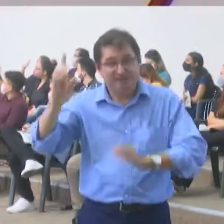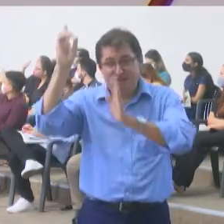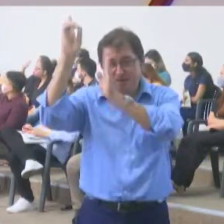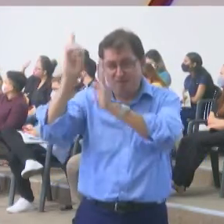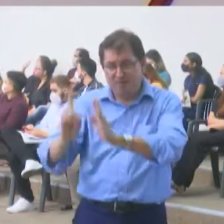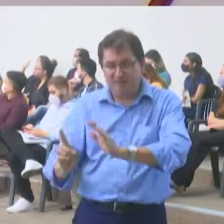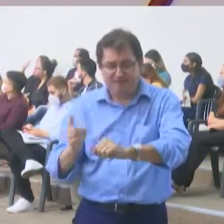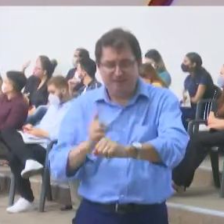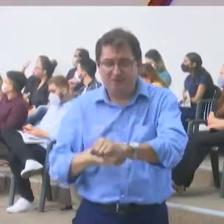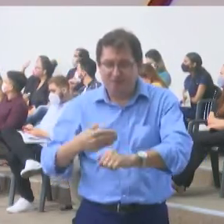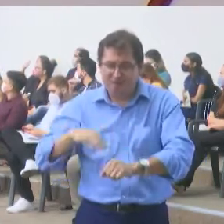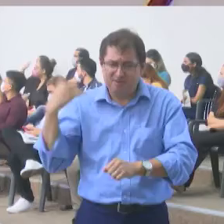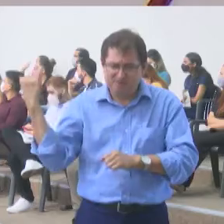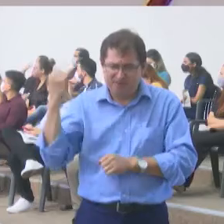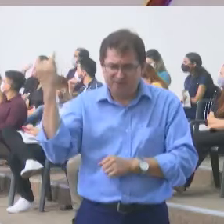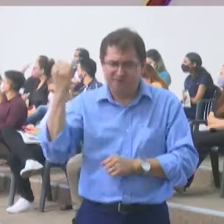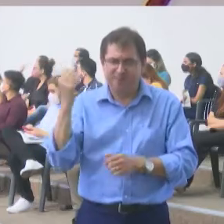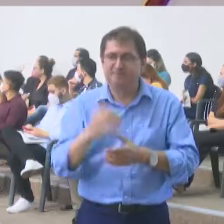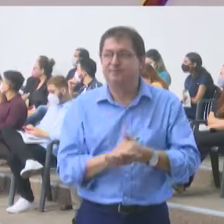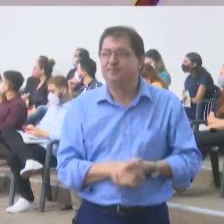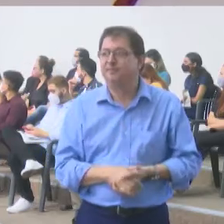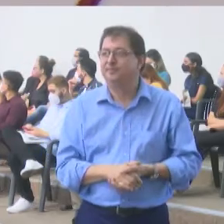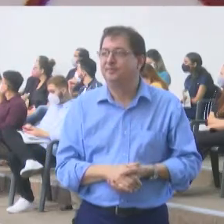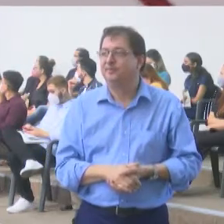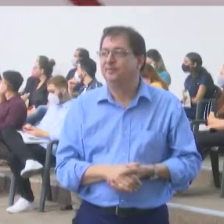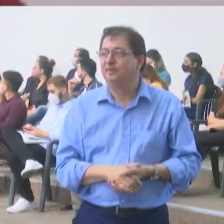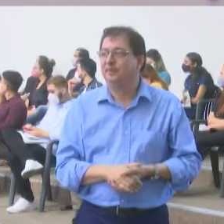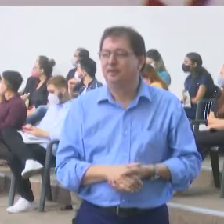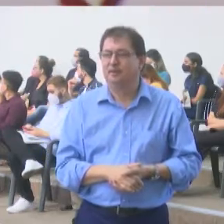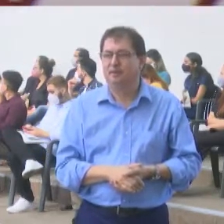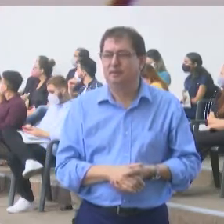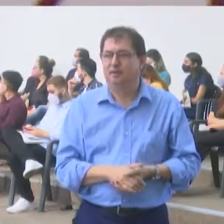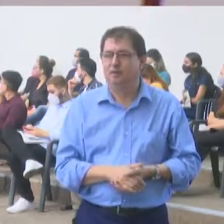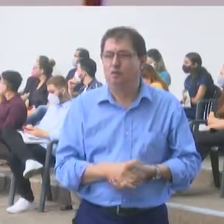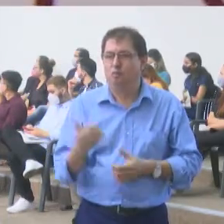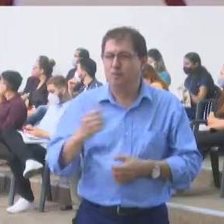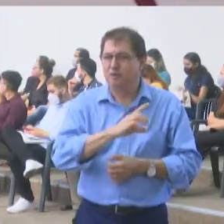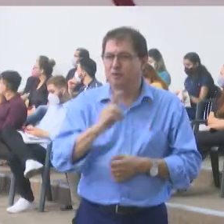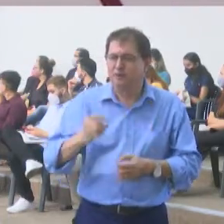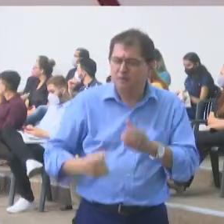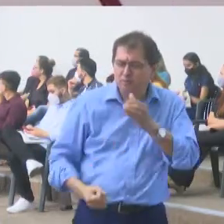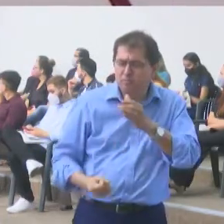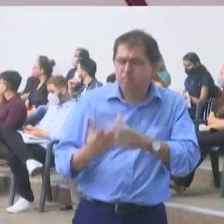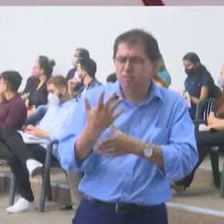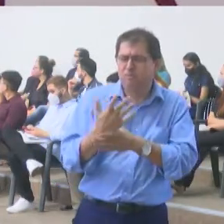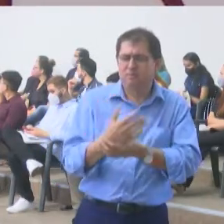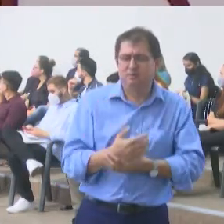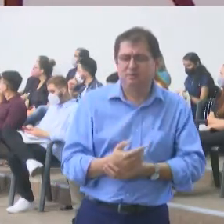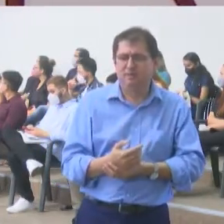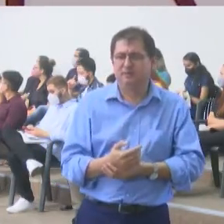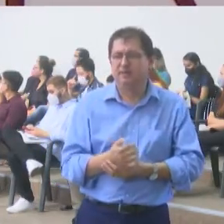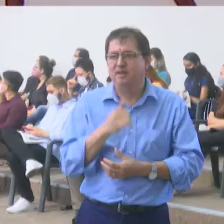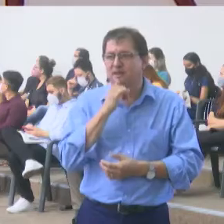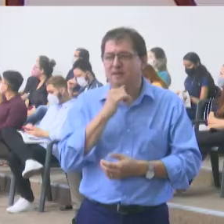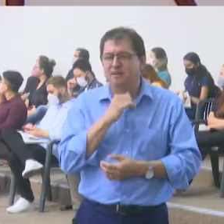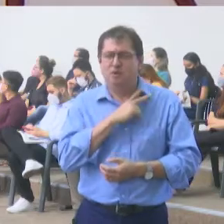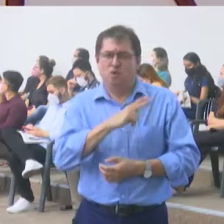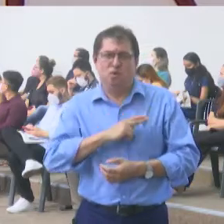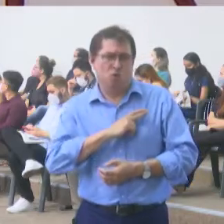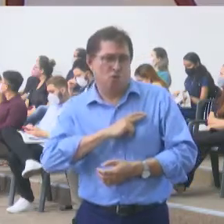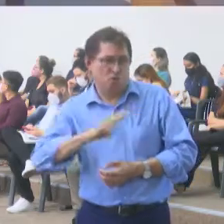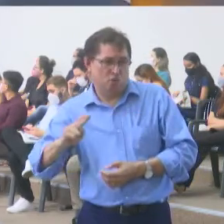importantes, na hora que nós mais precisamos. A primeira vez que aparece é aqui, a segunda vez, perdão, Rute capítulo 4, versículo